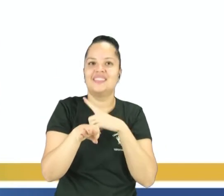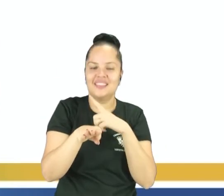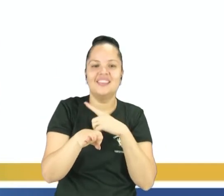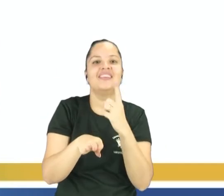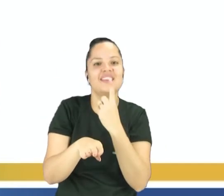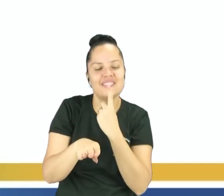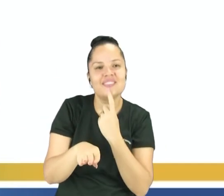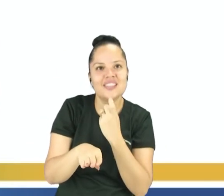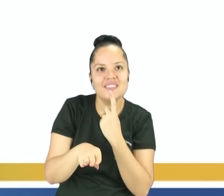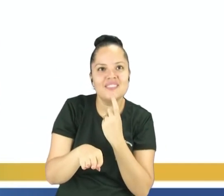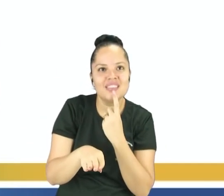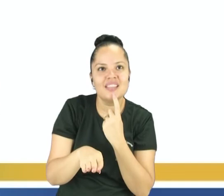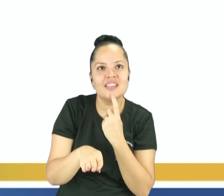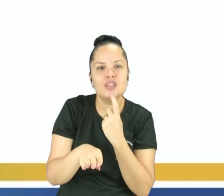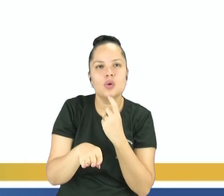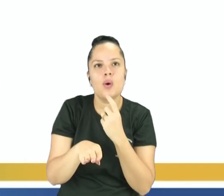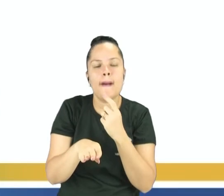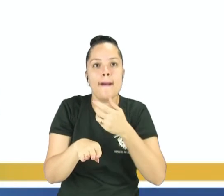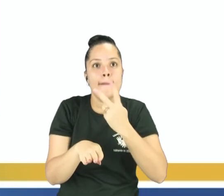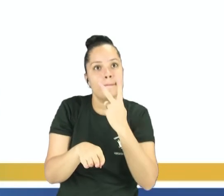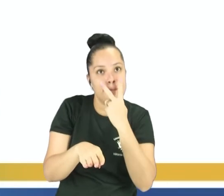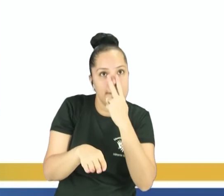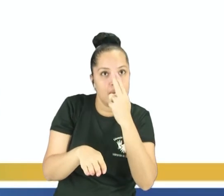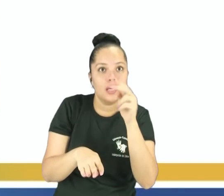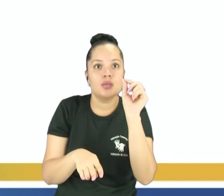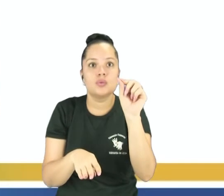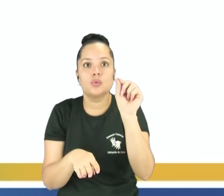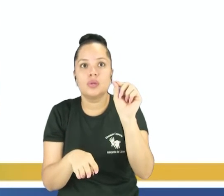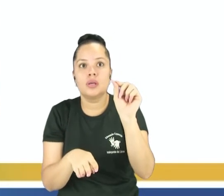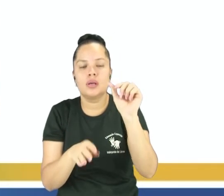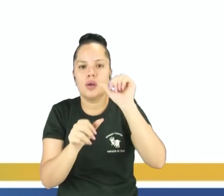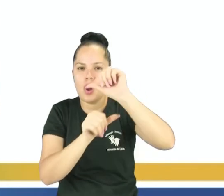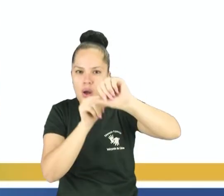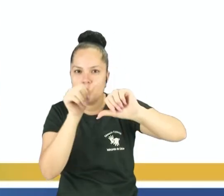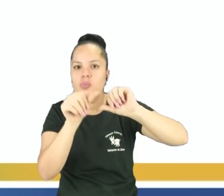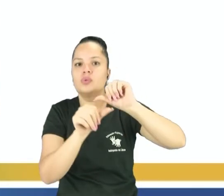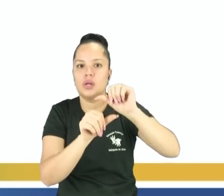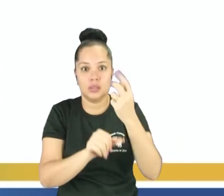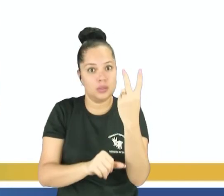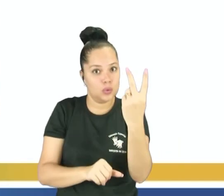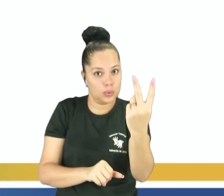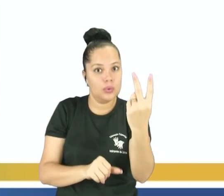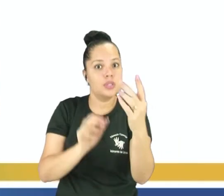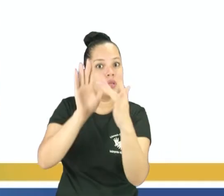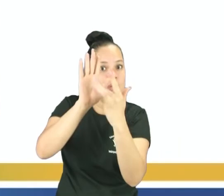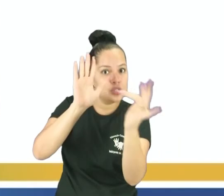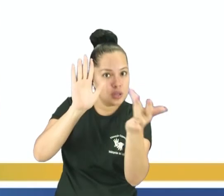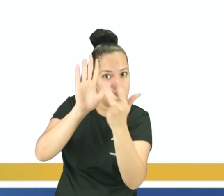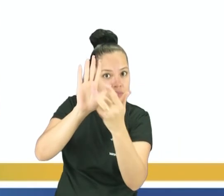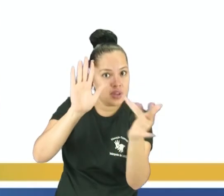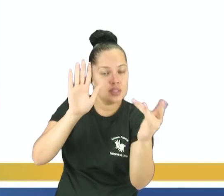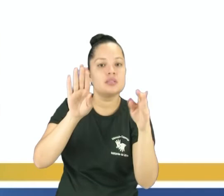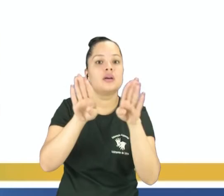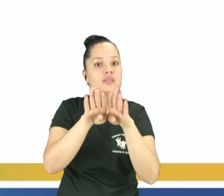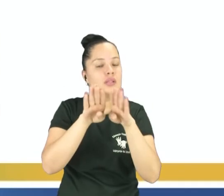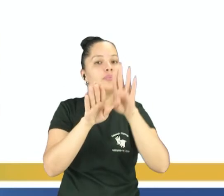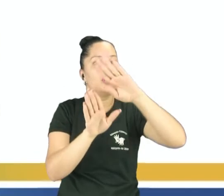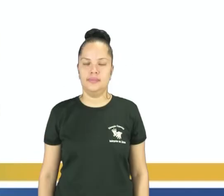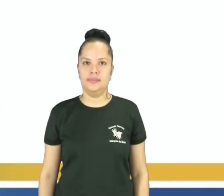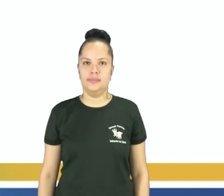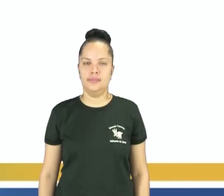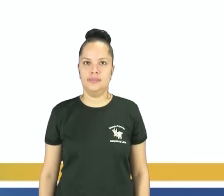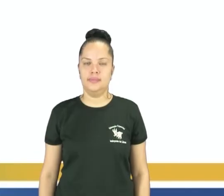temos, a priori, duas transformações: simetria de reflexão, né, e simetria de